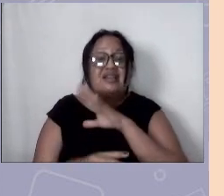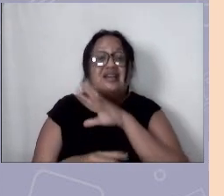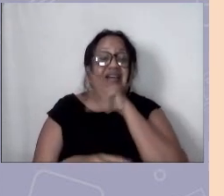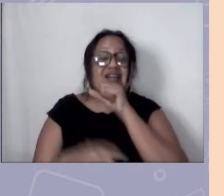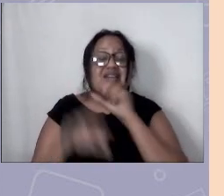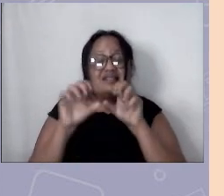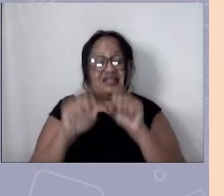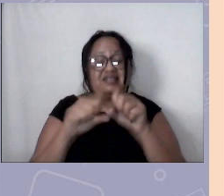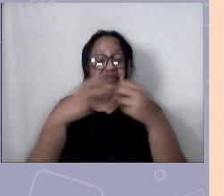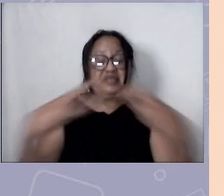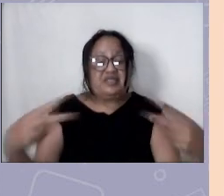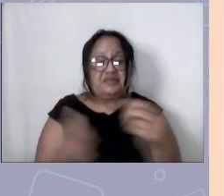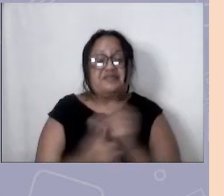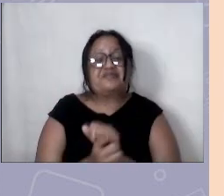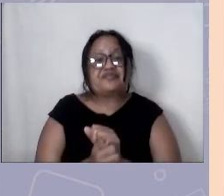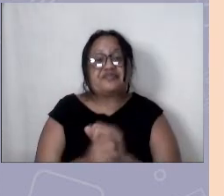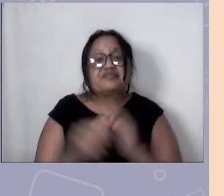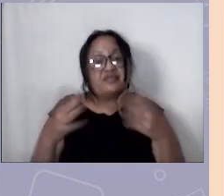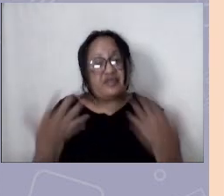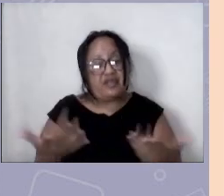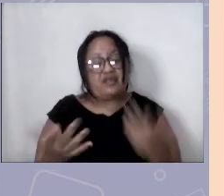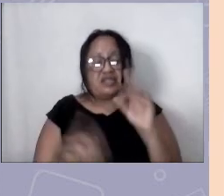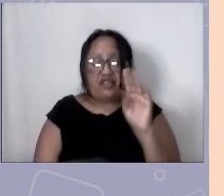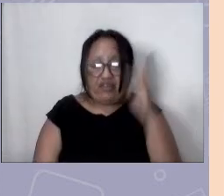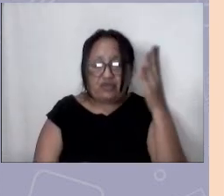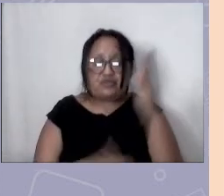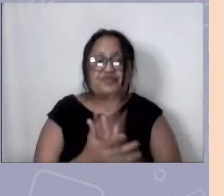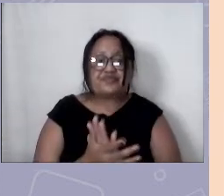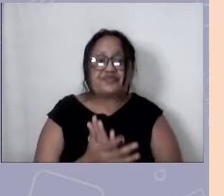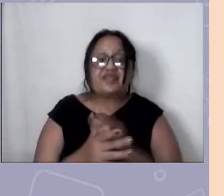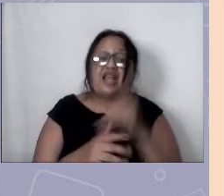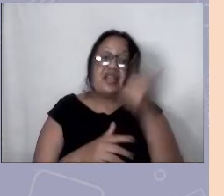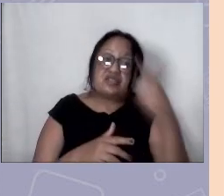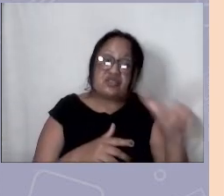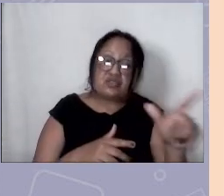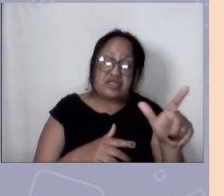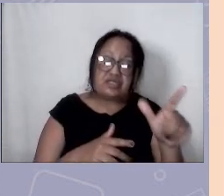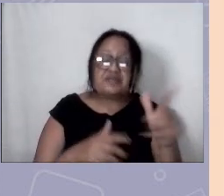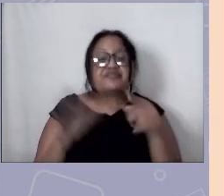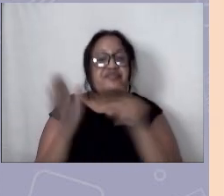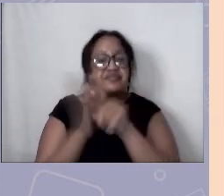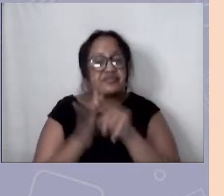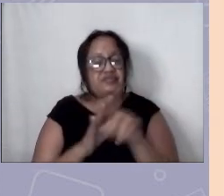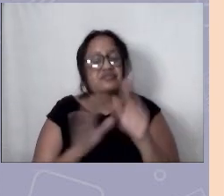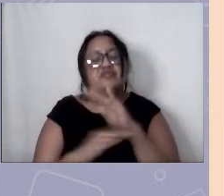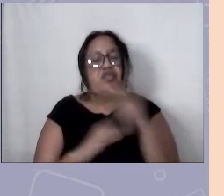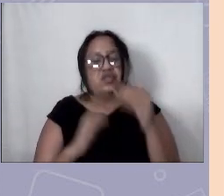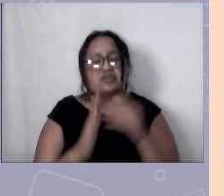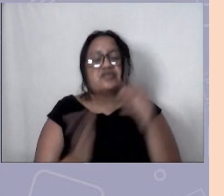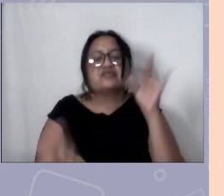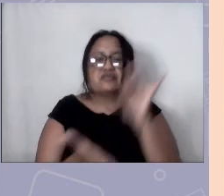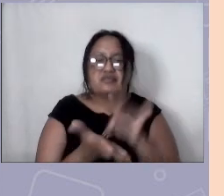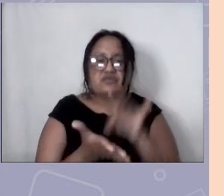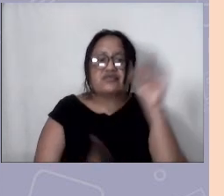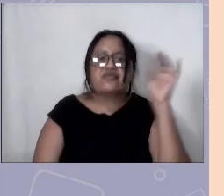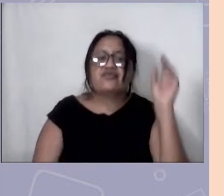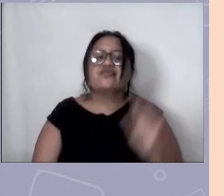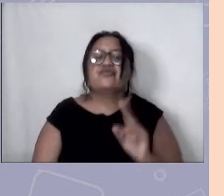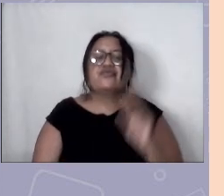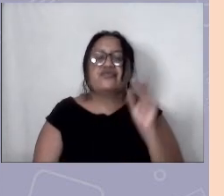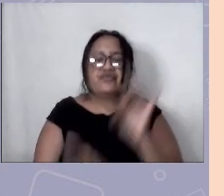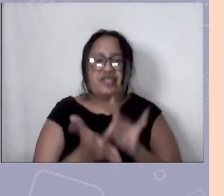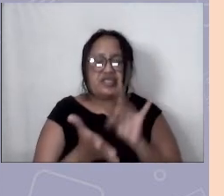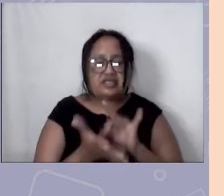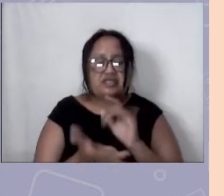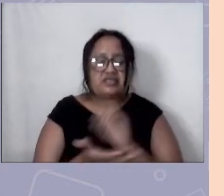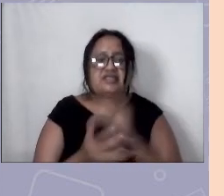dos animais então é isso que está falso as demais questões as demais alternativas estão todas verdadeiras então ele diz aí